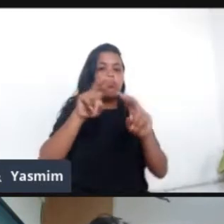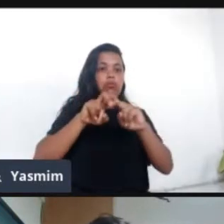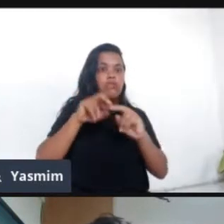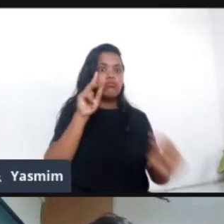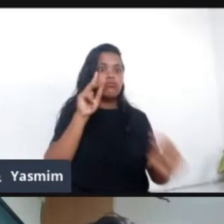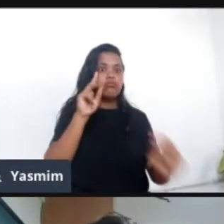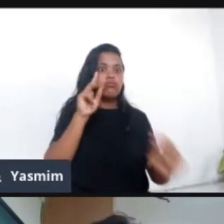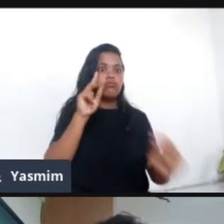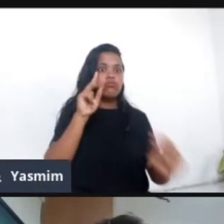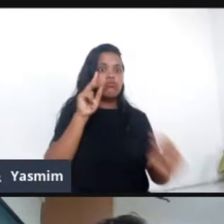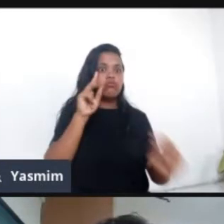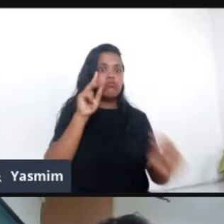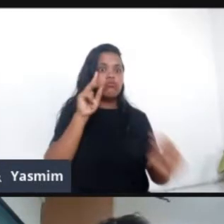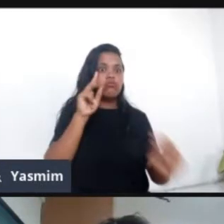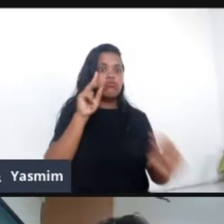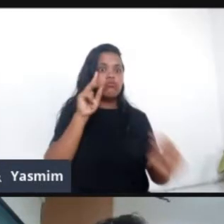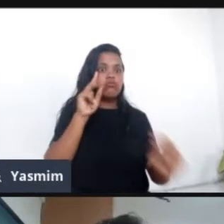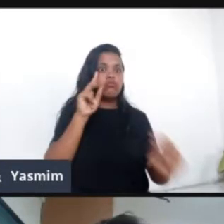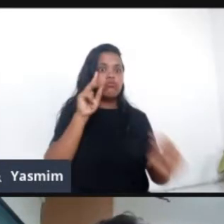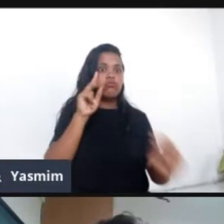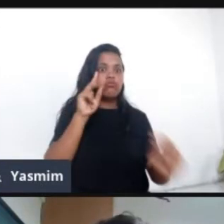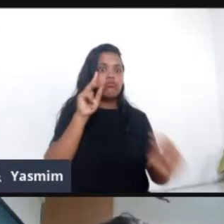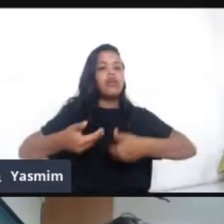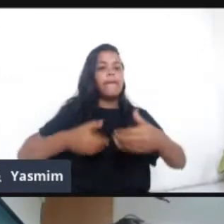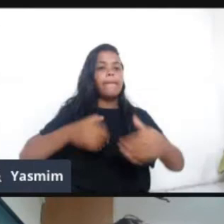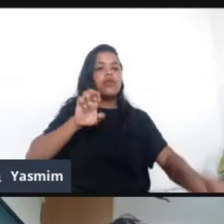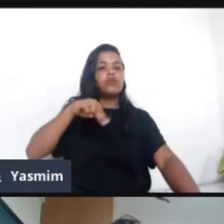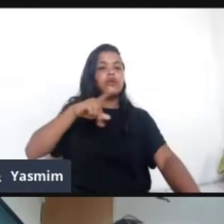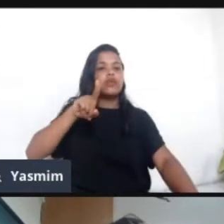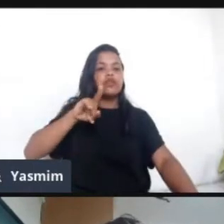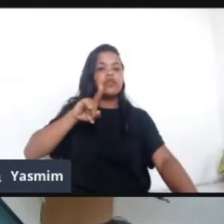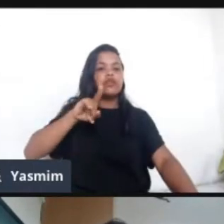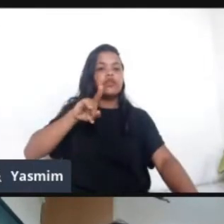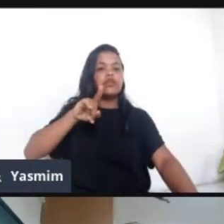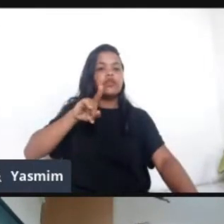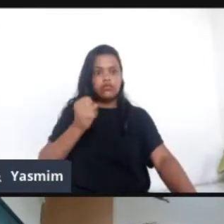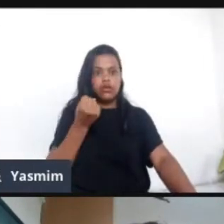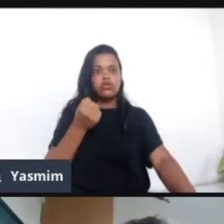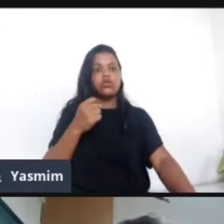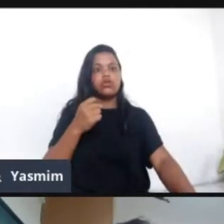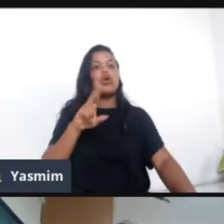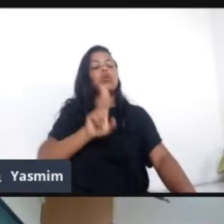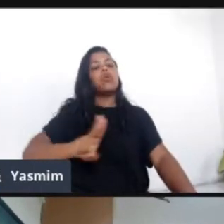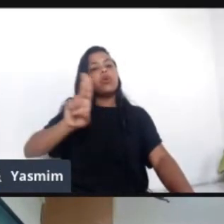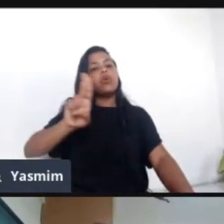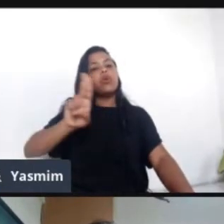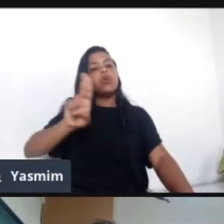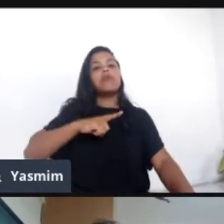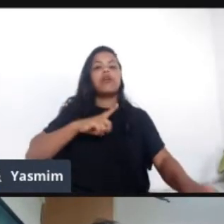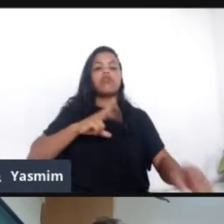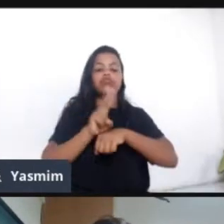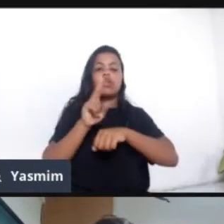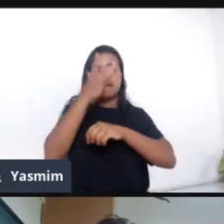de angiotensina que a gente utiliza como alvo terapêutico do tratamento da hipertensão. Mas, basicamente, a gente pode classificar as